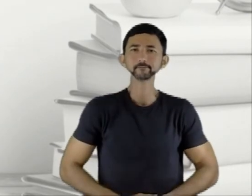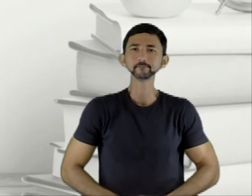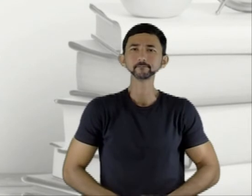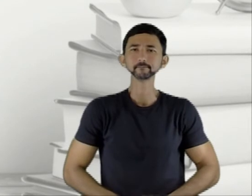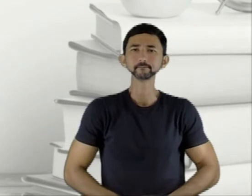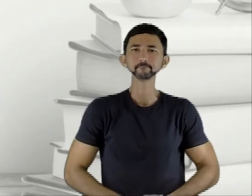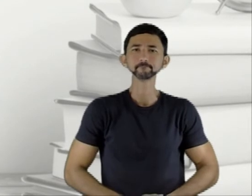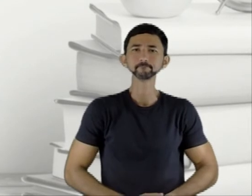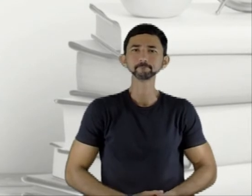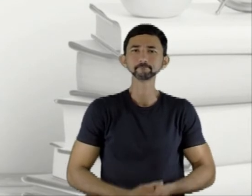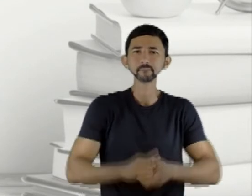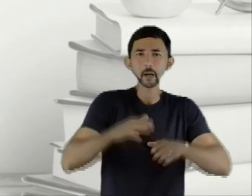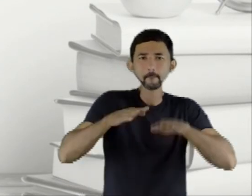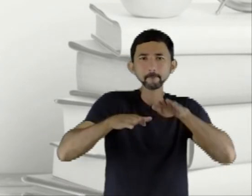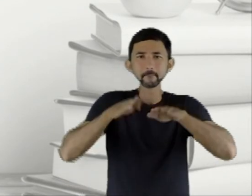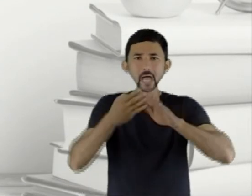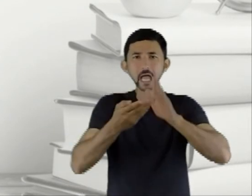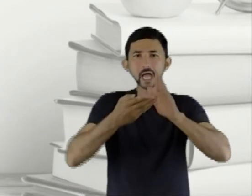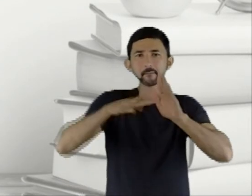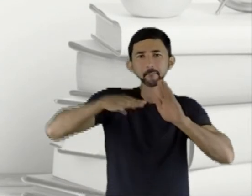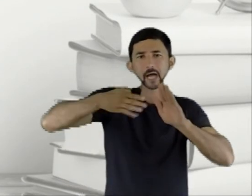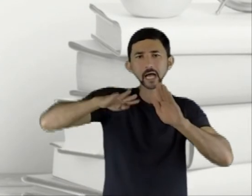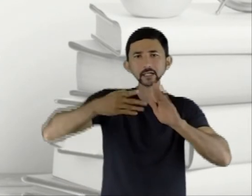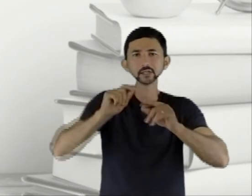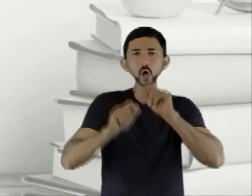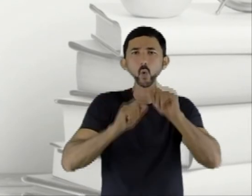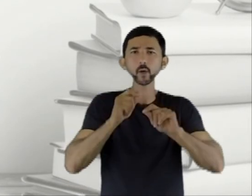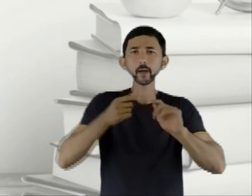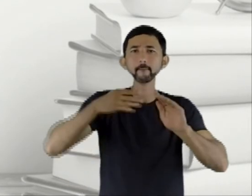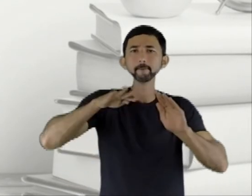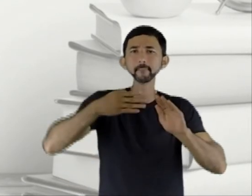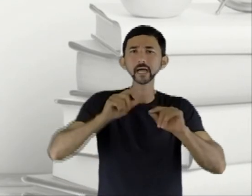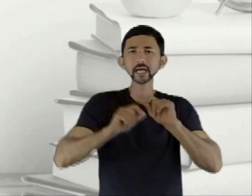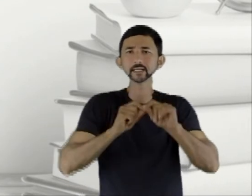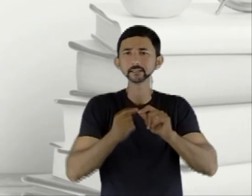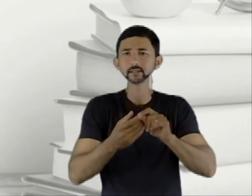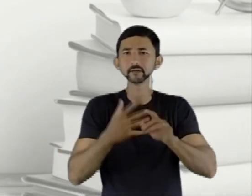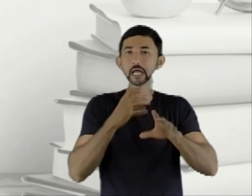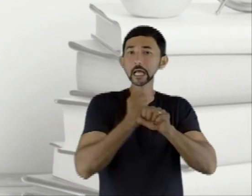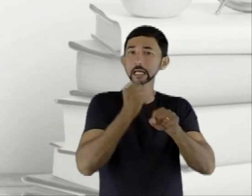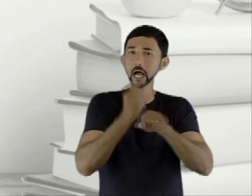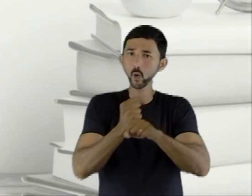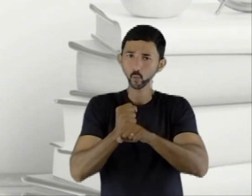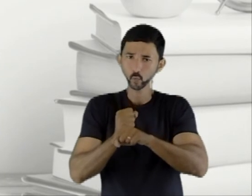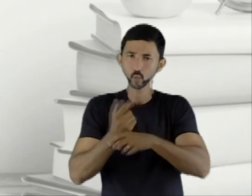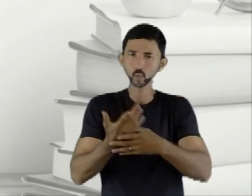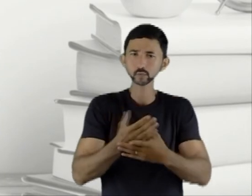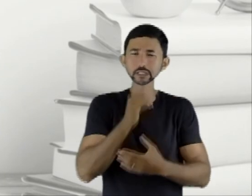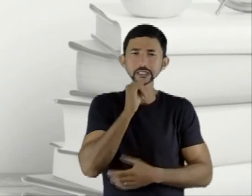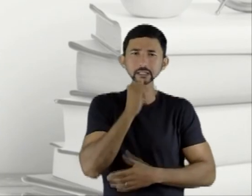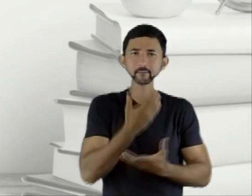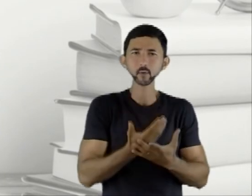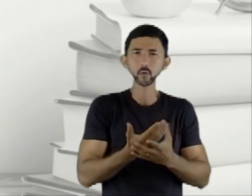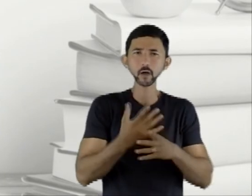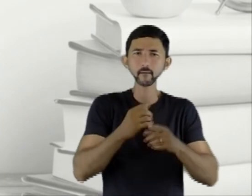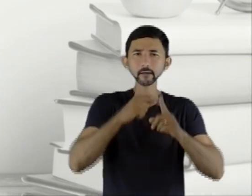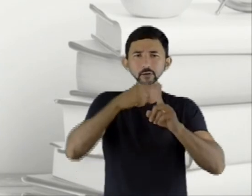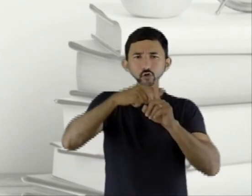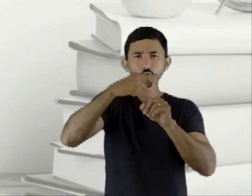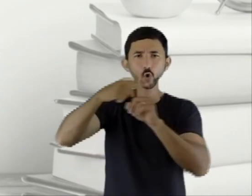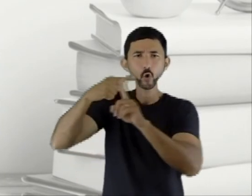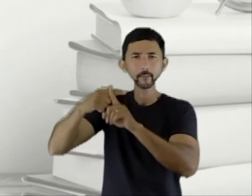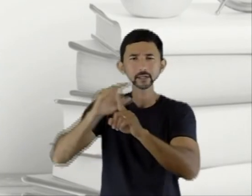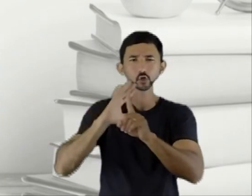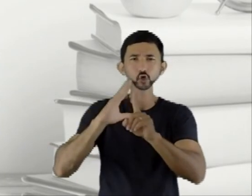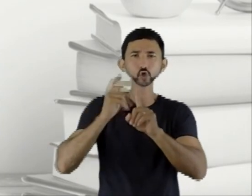E a média, certo? Então, a média, a gente vai ter que fazer um cálculo. A média é a soma de todos